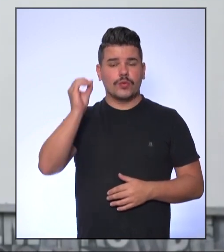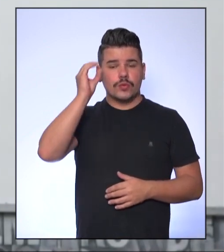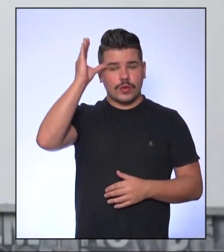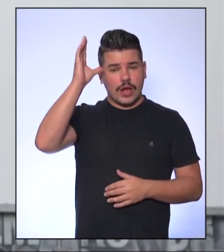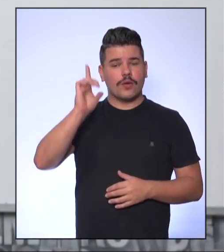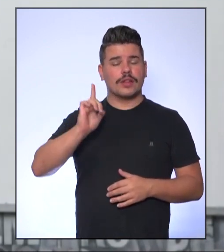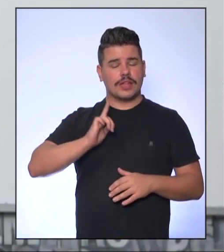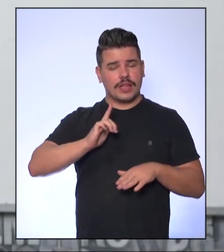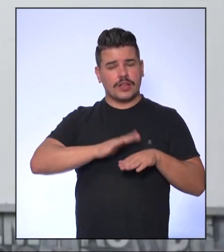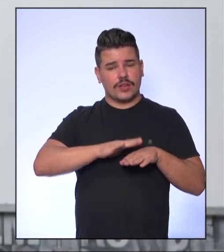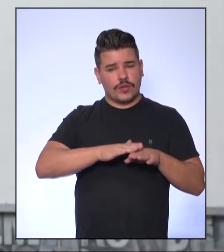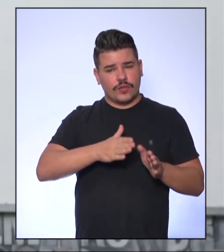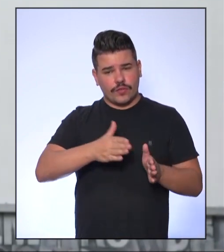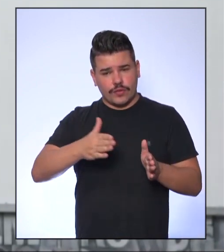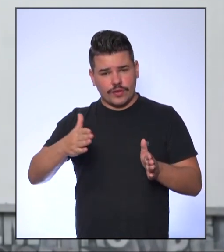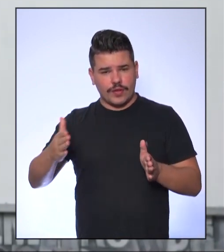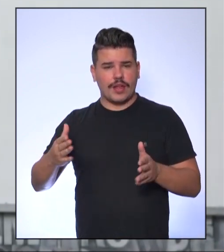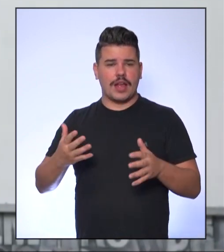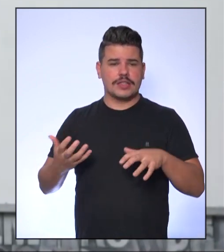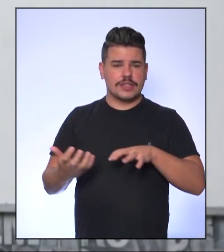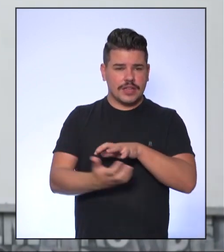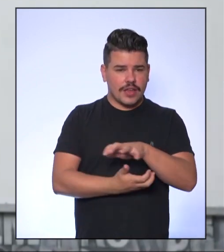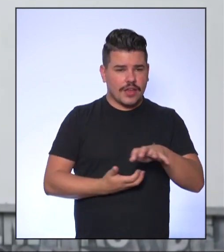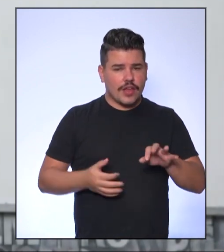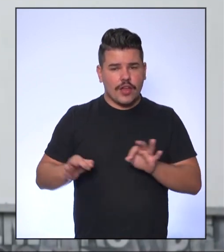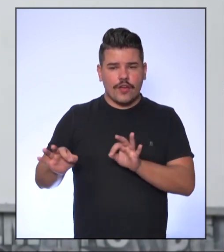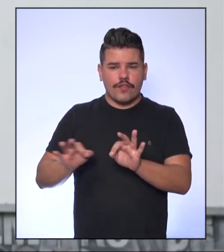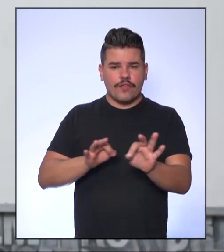do que nós chamamos de reformas